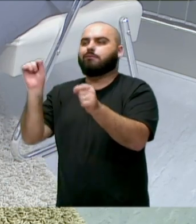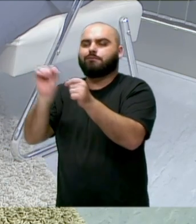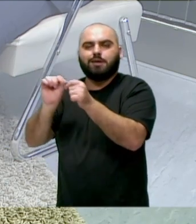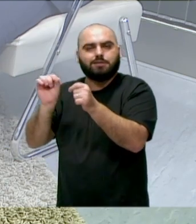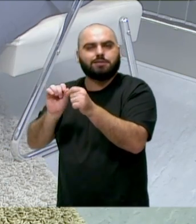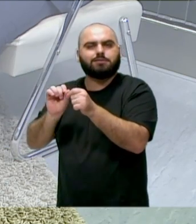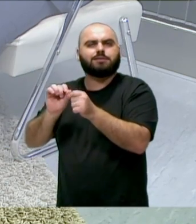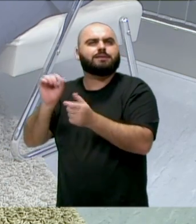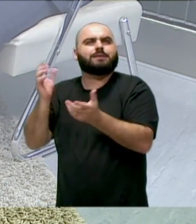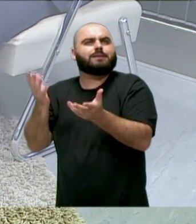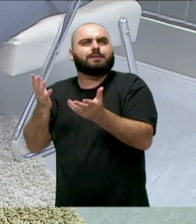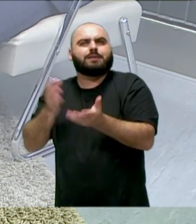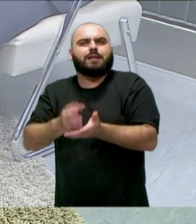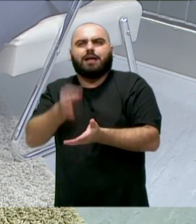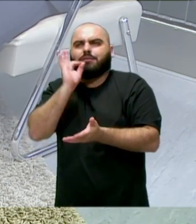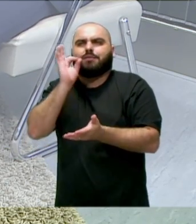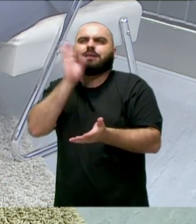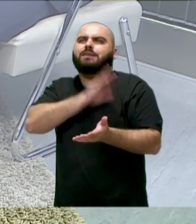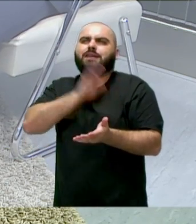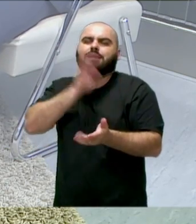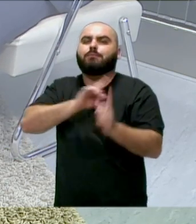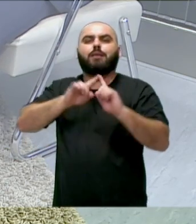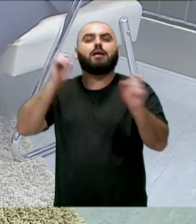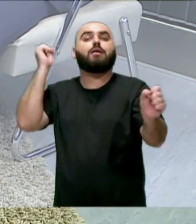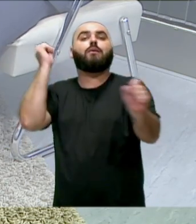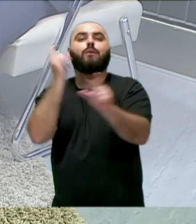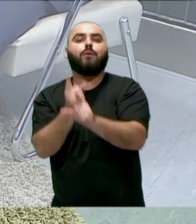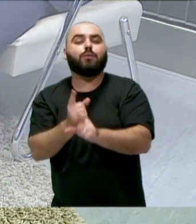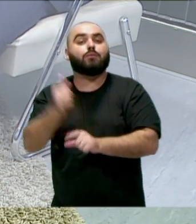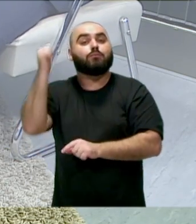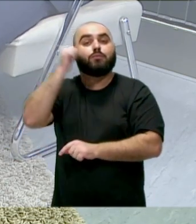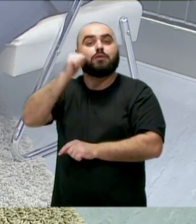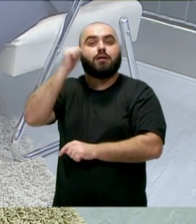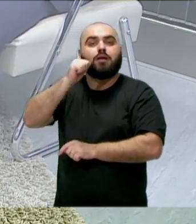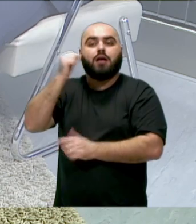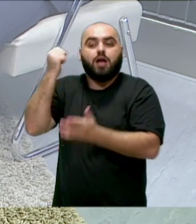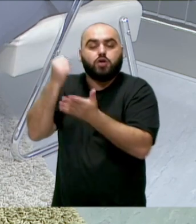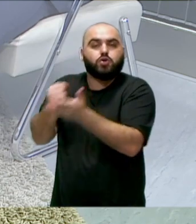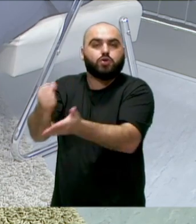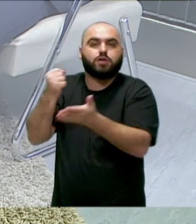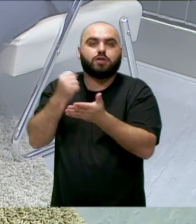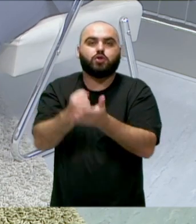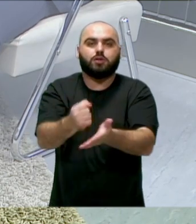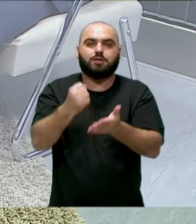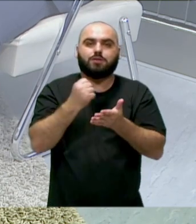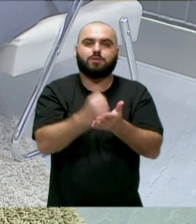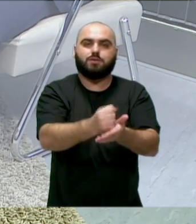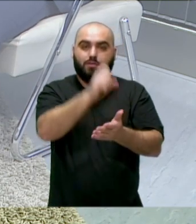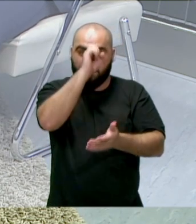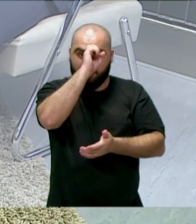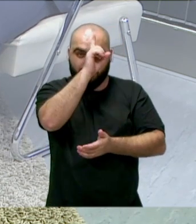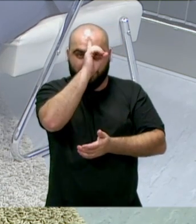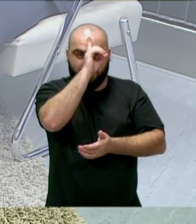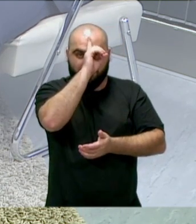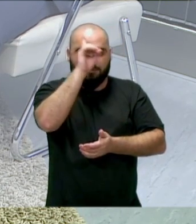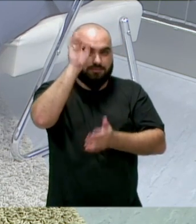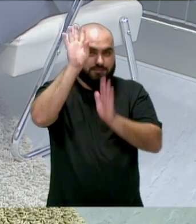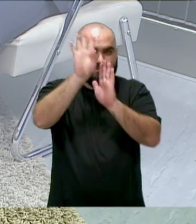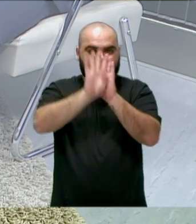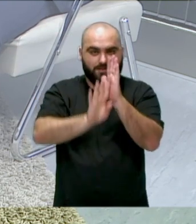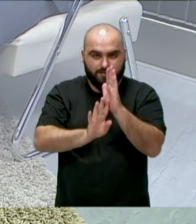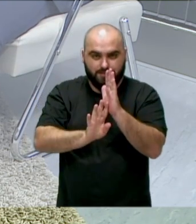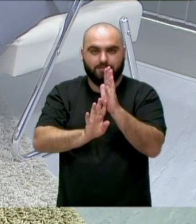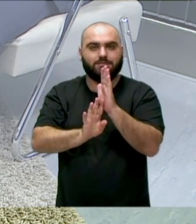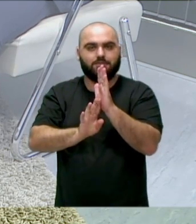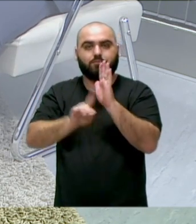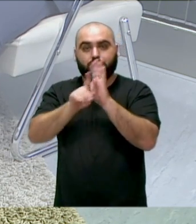eu não vou chamar de café da tarde, mas encontro de mulheres para poder ajudar o Hospital Marieta através